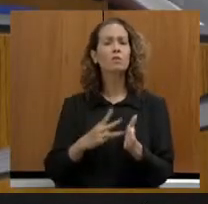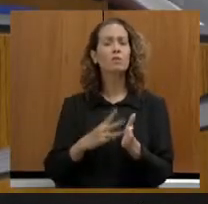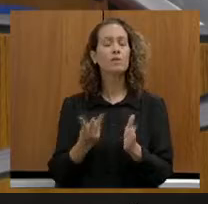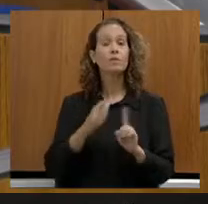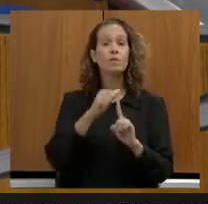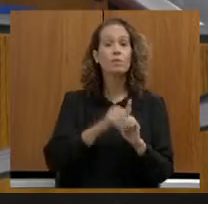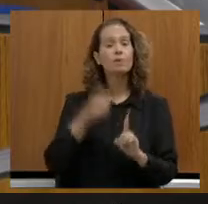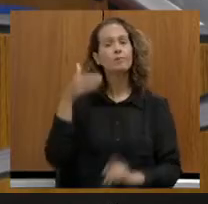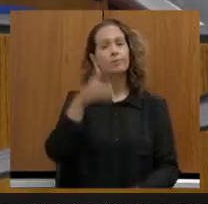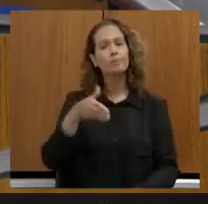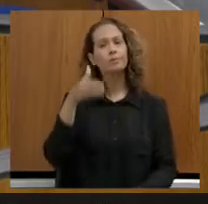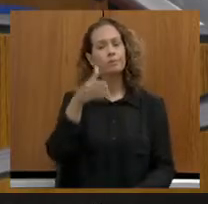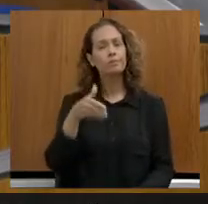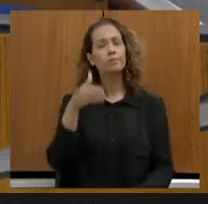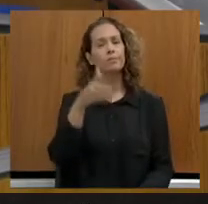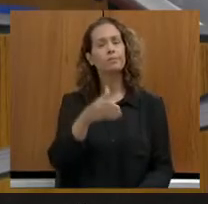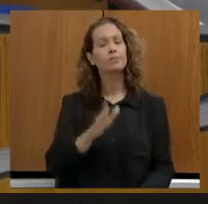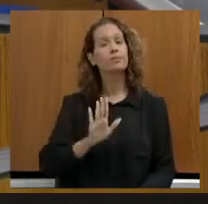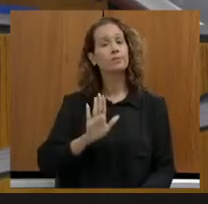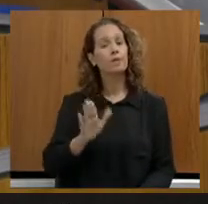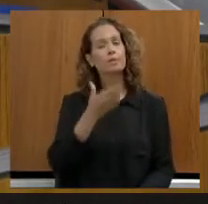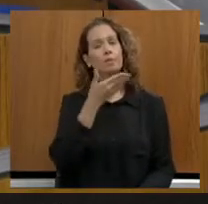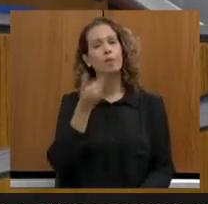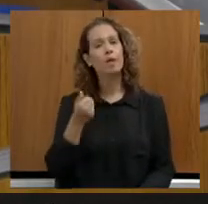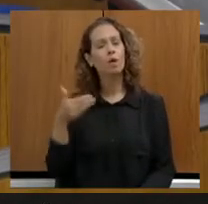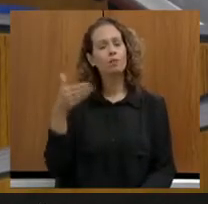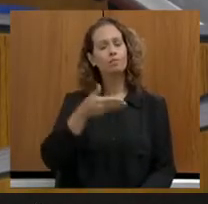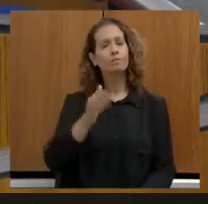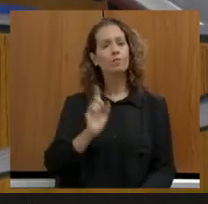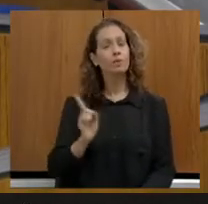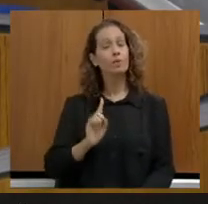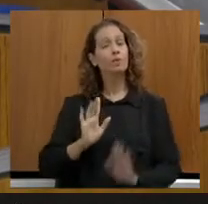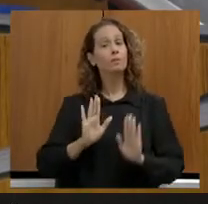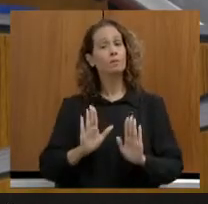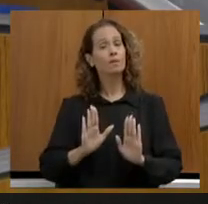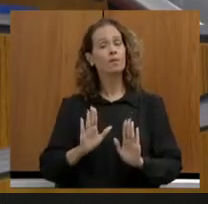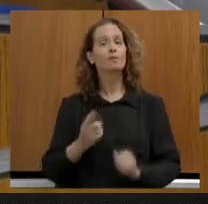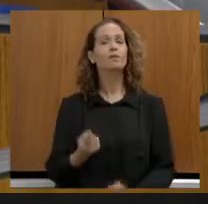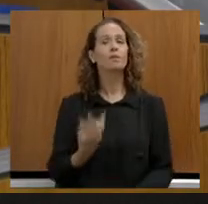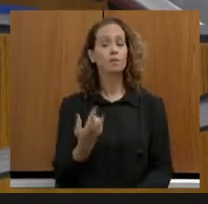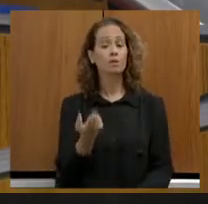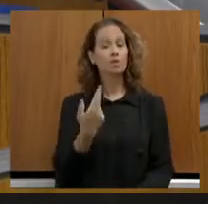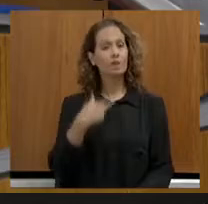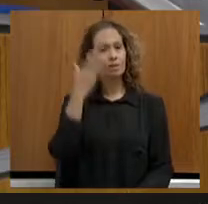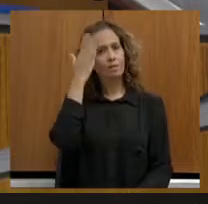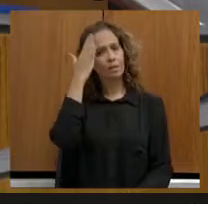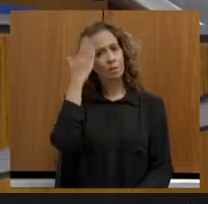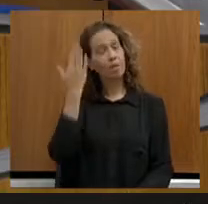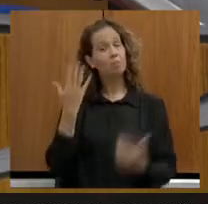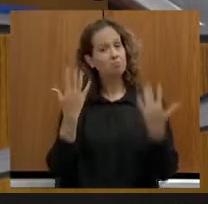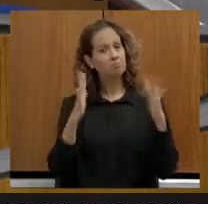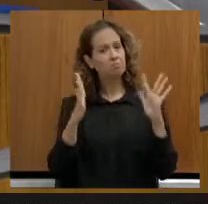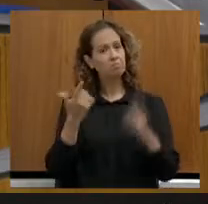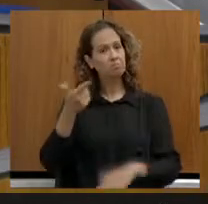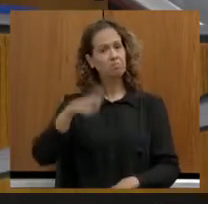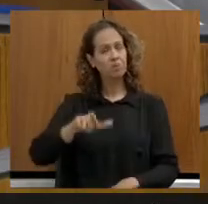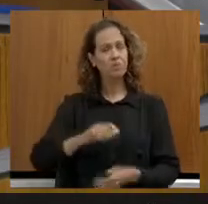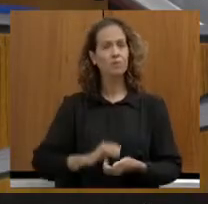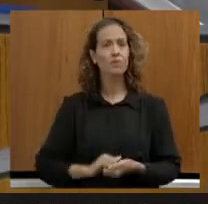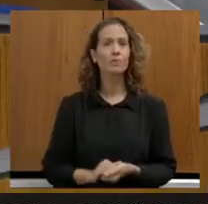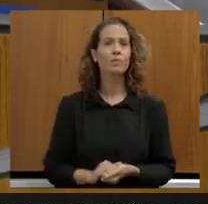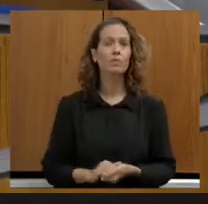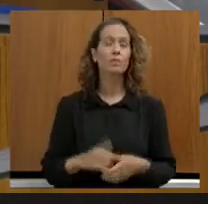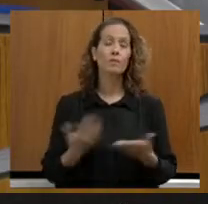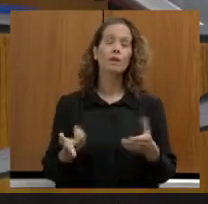mês mas eu prefiro não ir e saber dos resultados que estão acontecendo e só mais uma vida de parabéns é